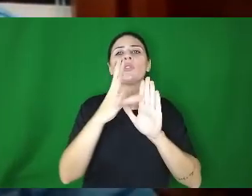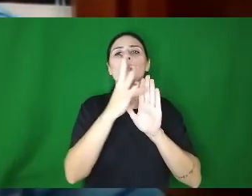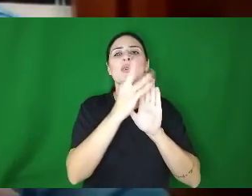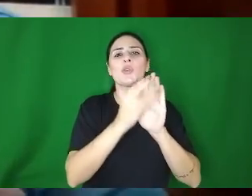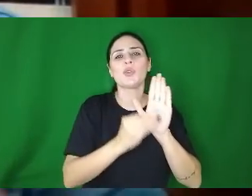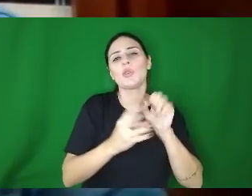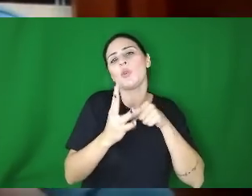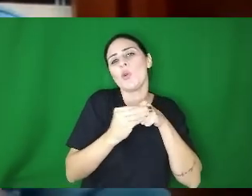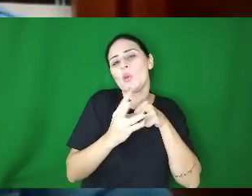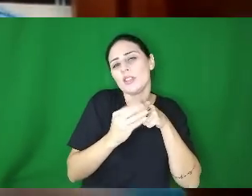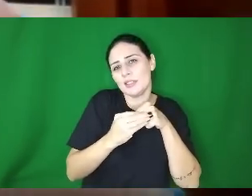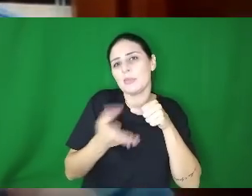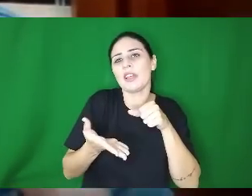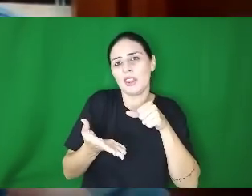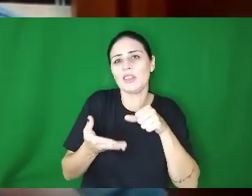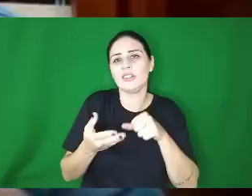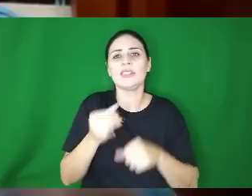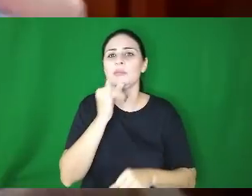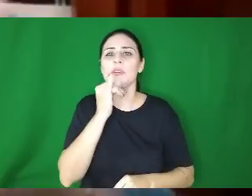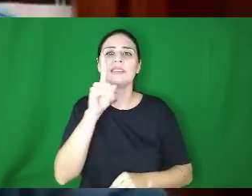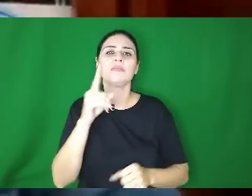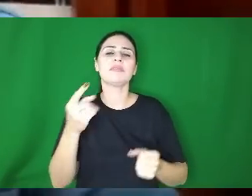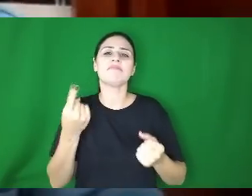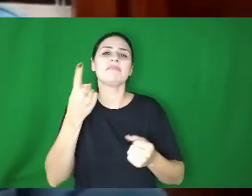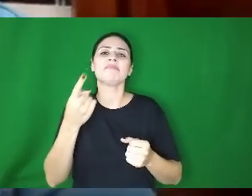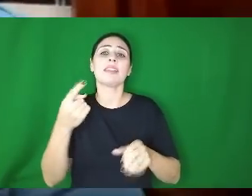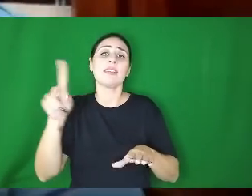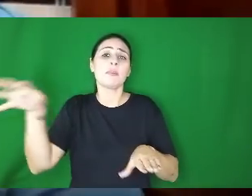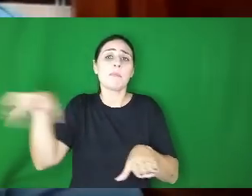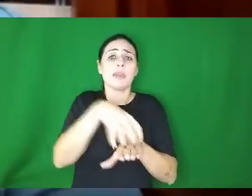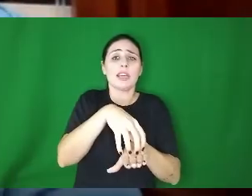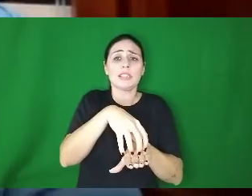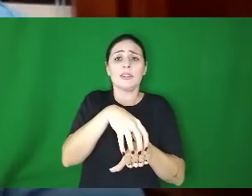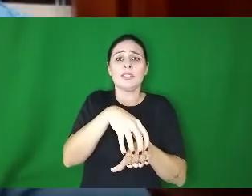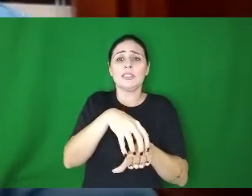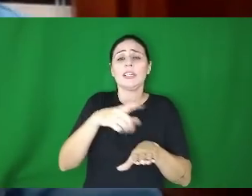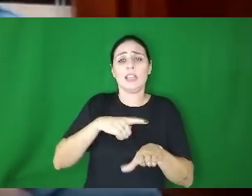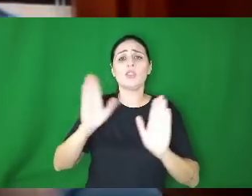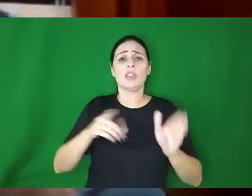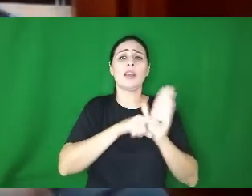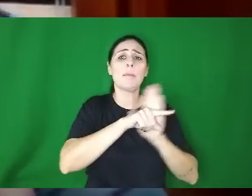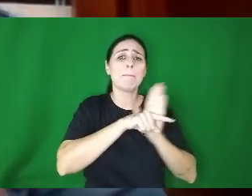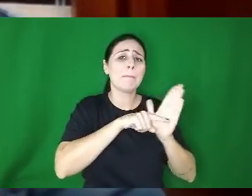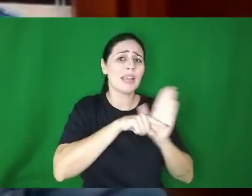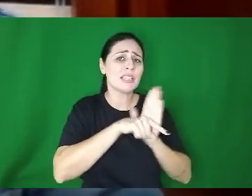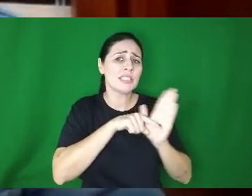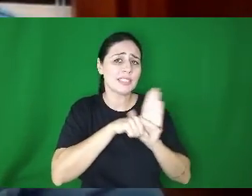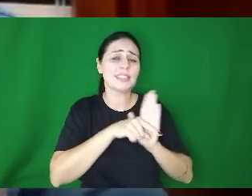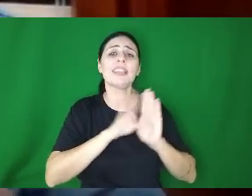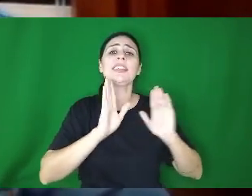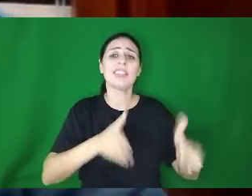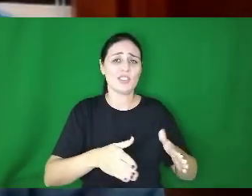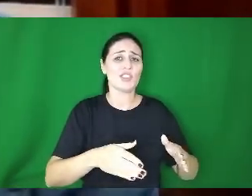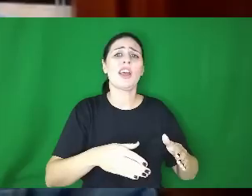um mínimo de aprendizagem, mas nesse mínimo das básicas. Porque se você vai, se você,